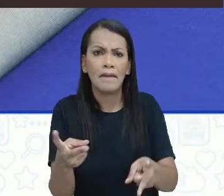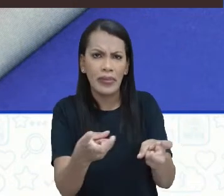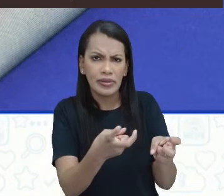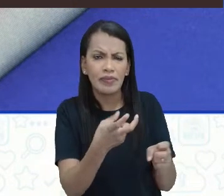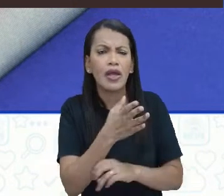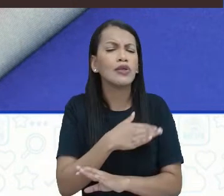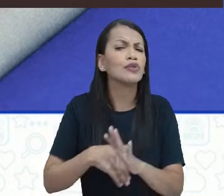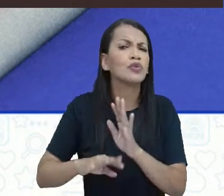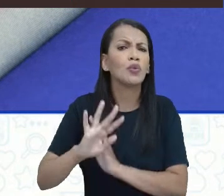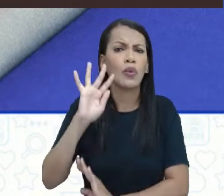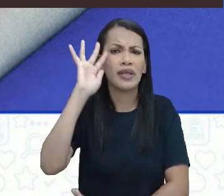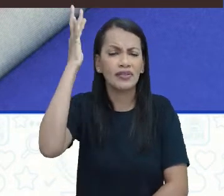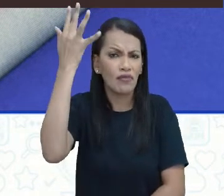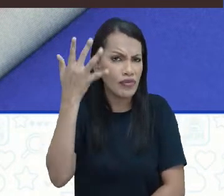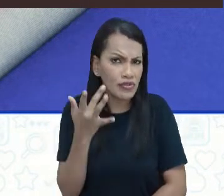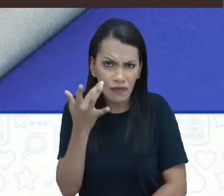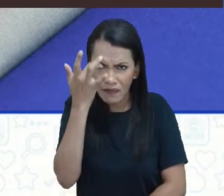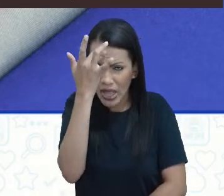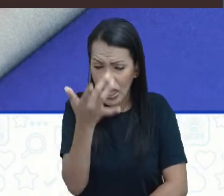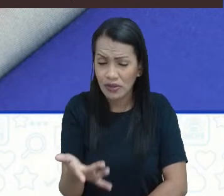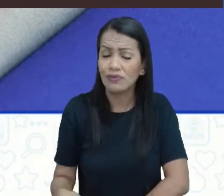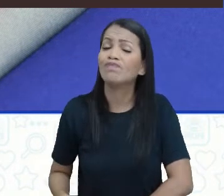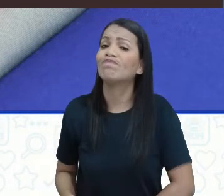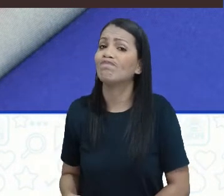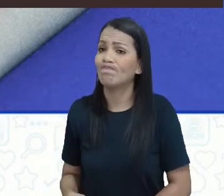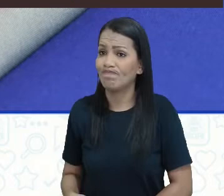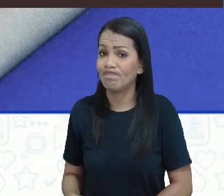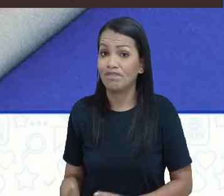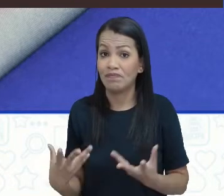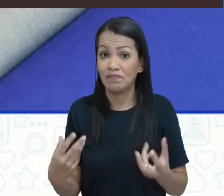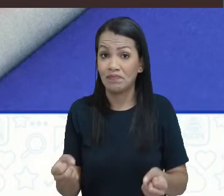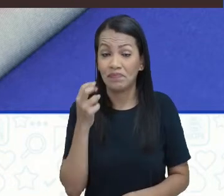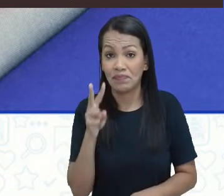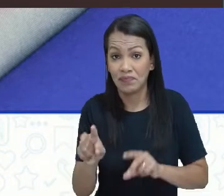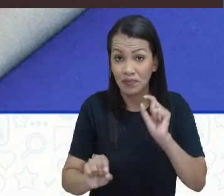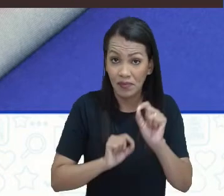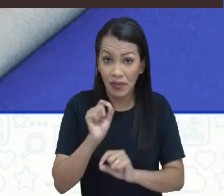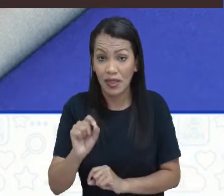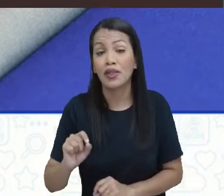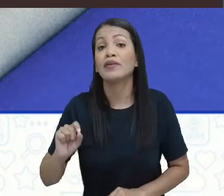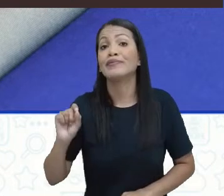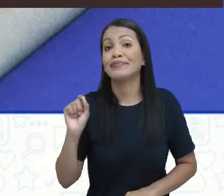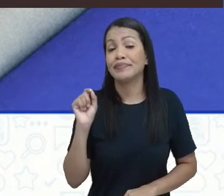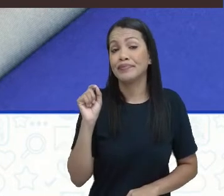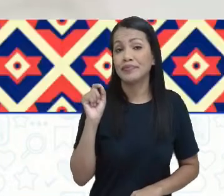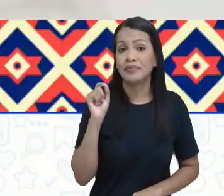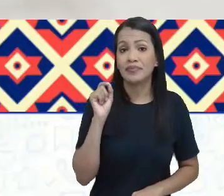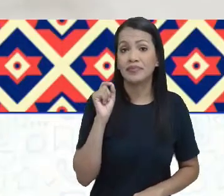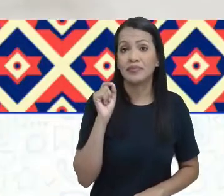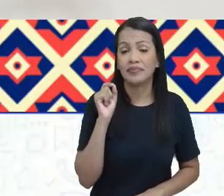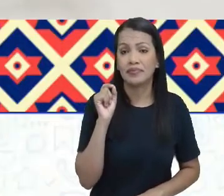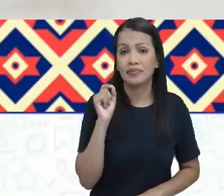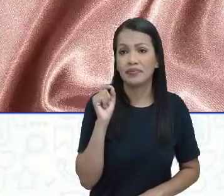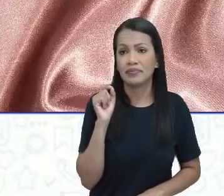ali resolvido com muita facilidade. Vamos ver o que acontece em seguida.